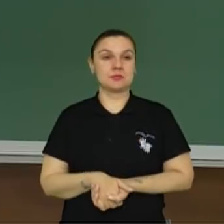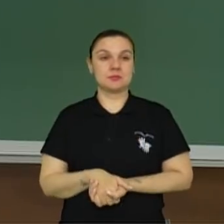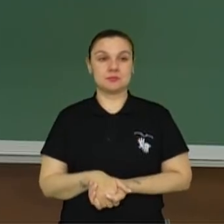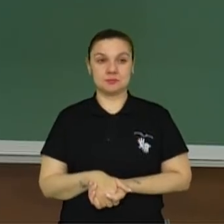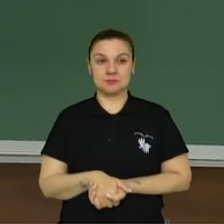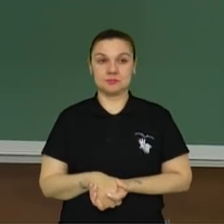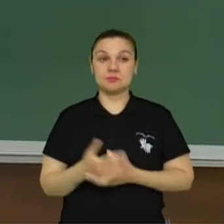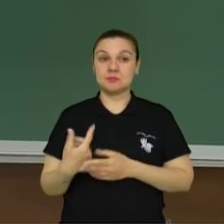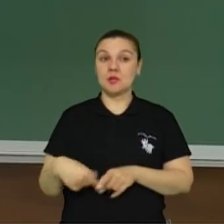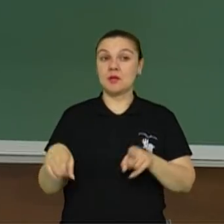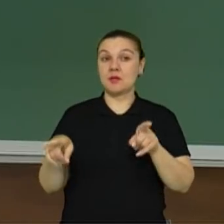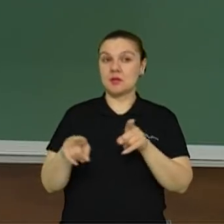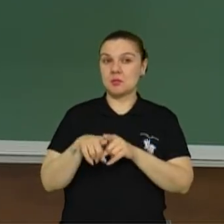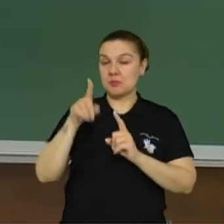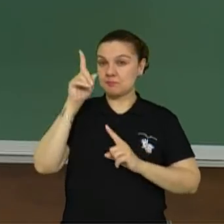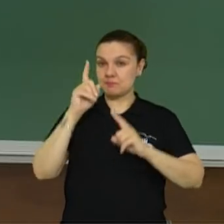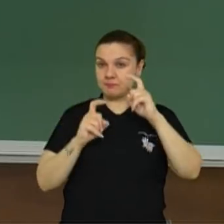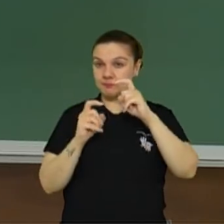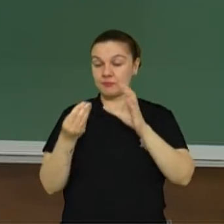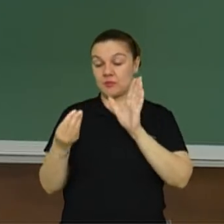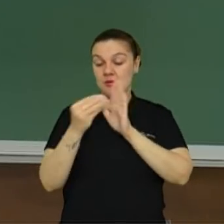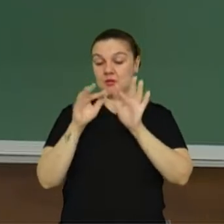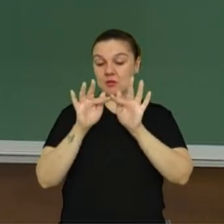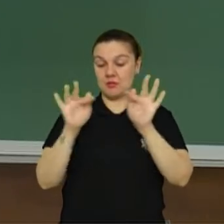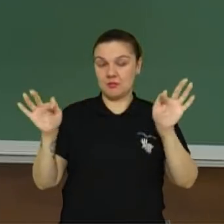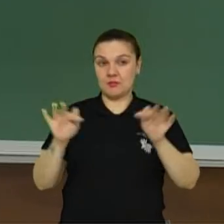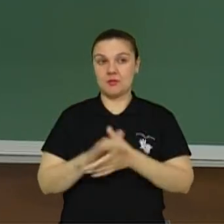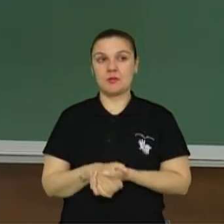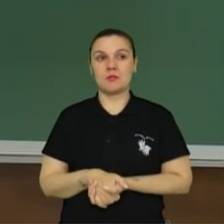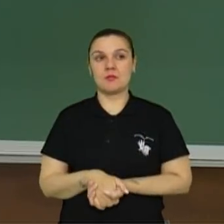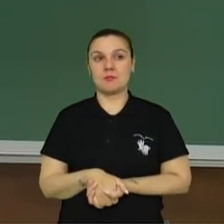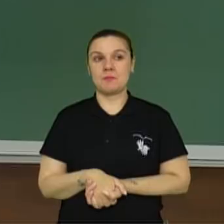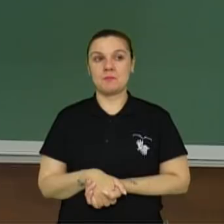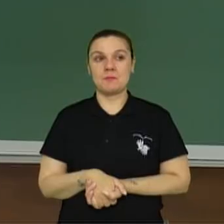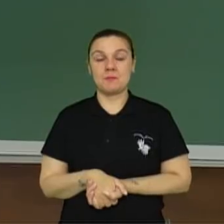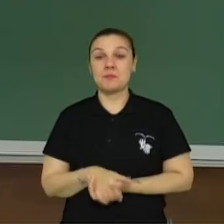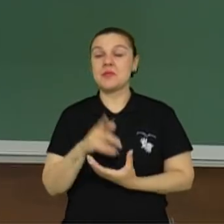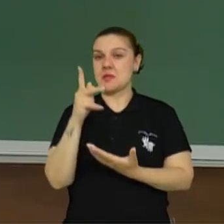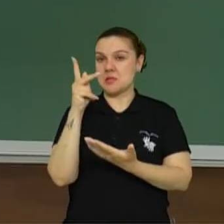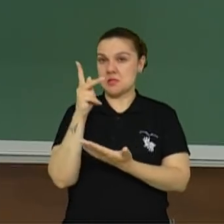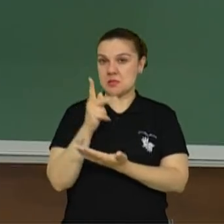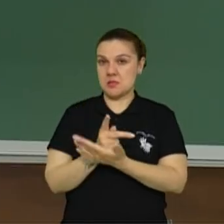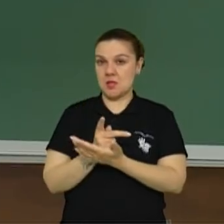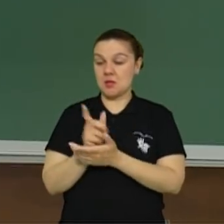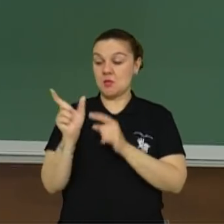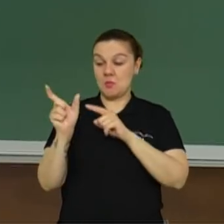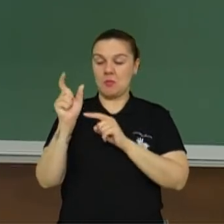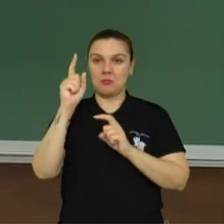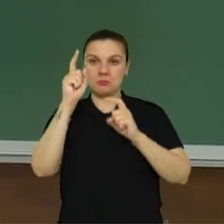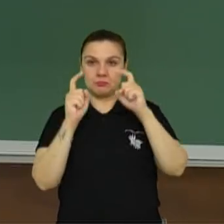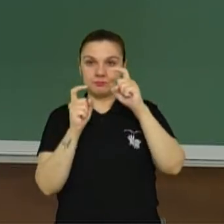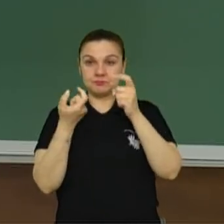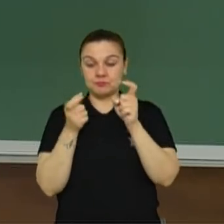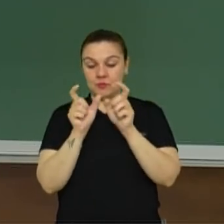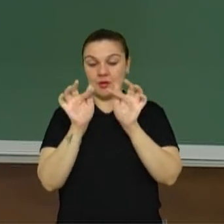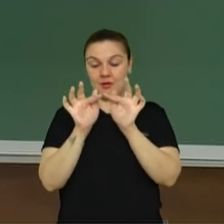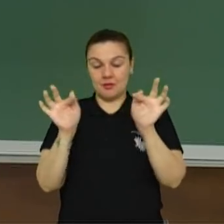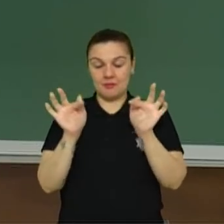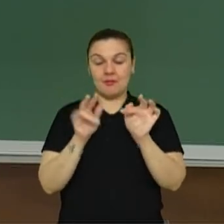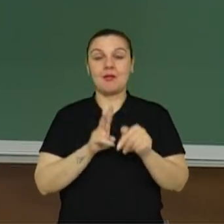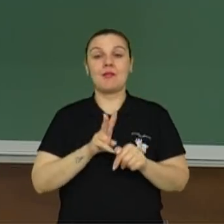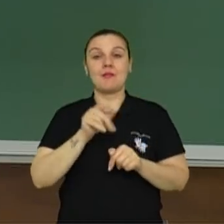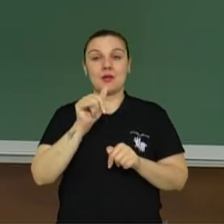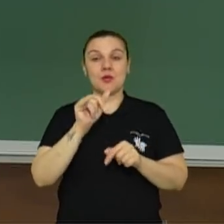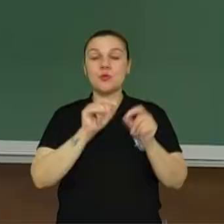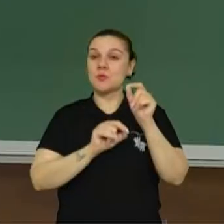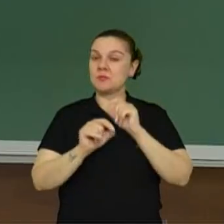tá? E também de expressões dentro da frase. Então, sempre uma palavra ou uma expressão colocada na tirinha,